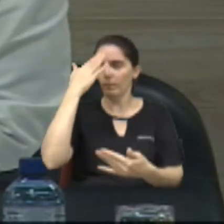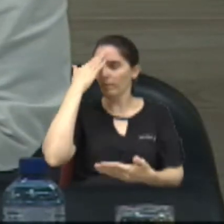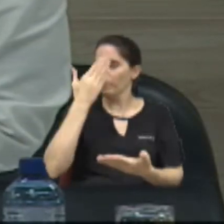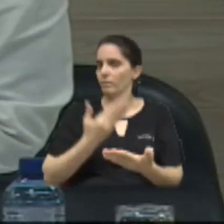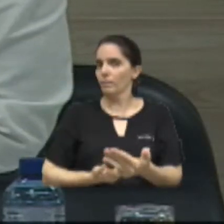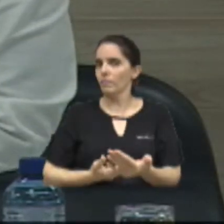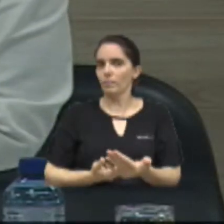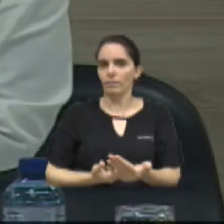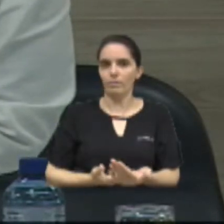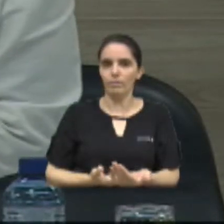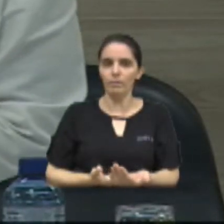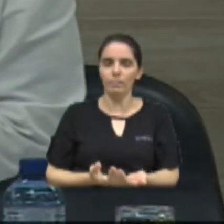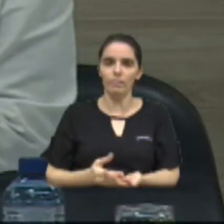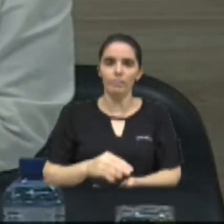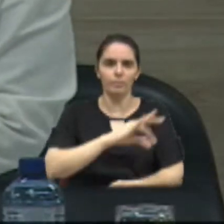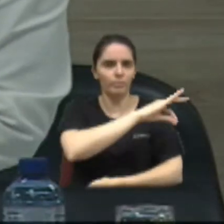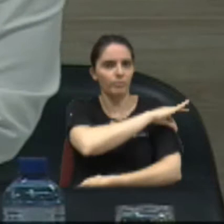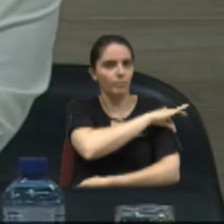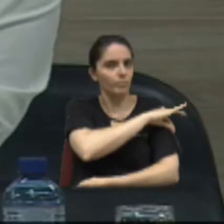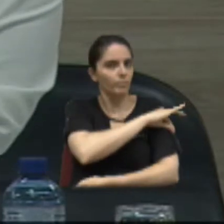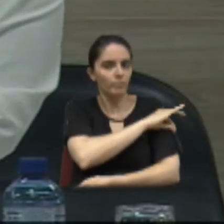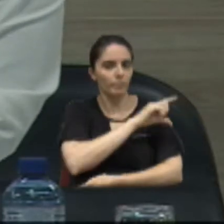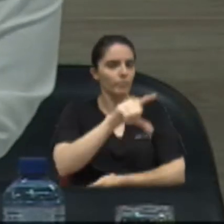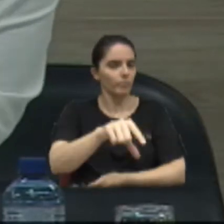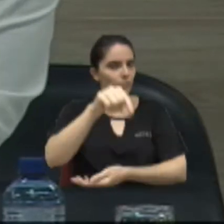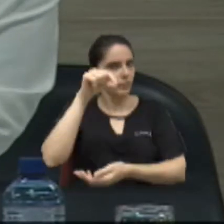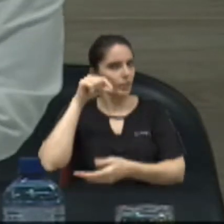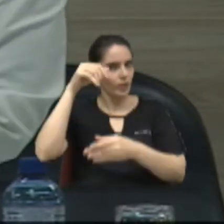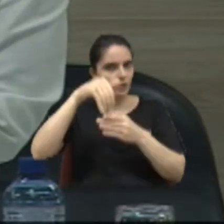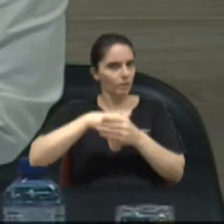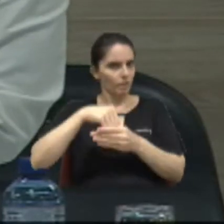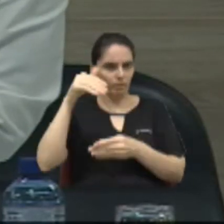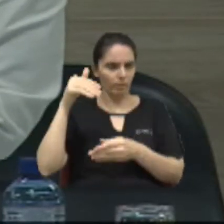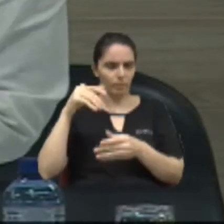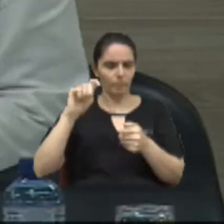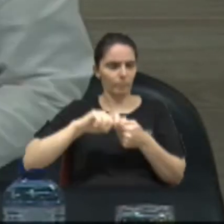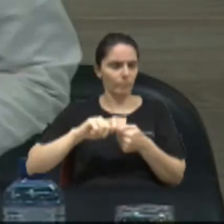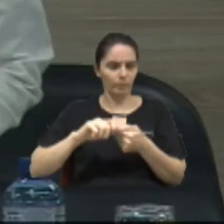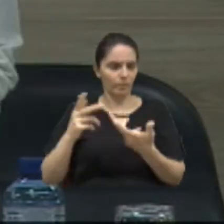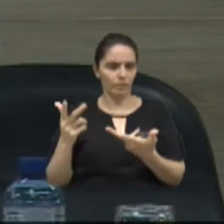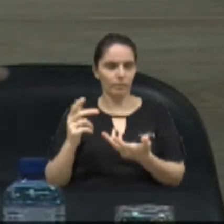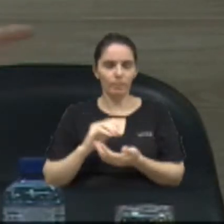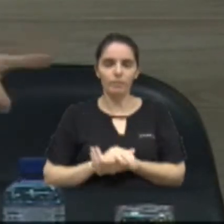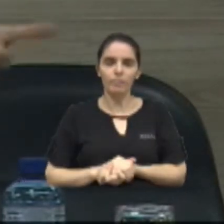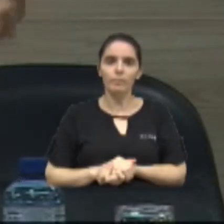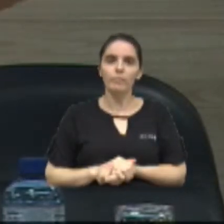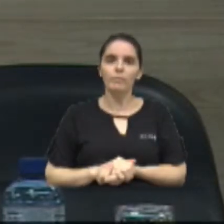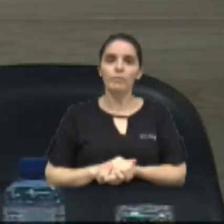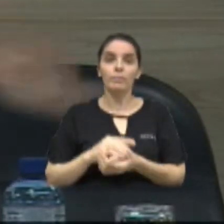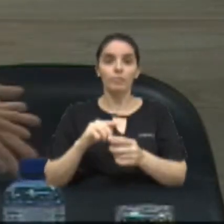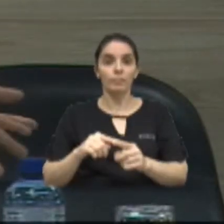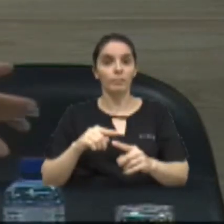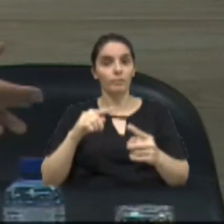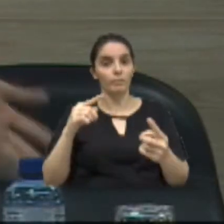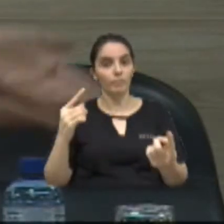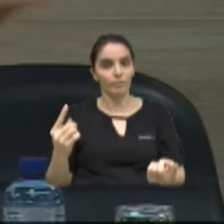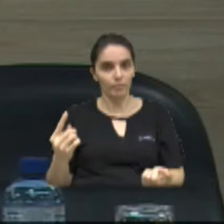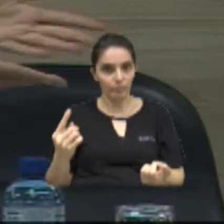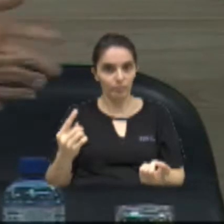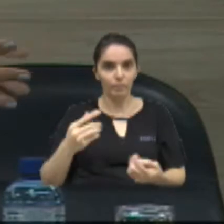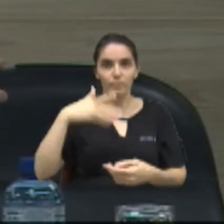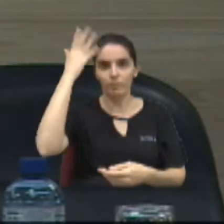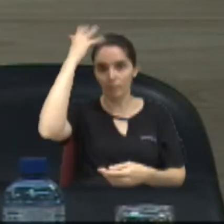que o prefeito foi eleito e, com certeza, nenhum prefeito iria fazer isso. Mas agradeço